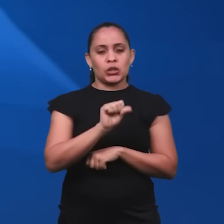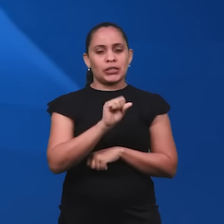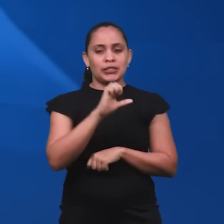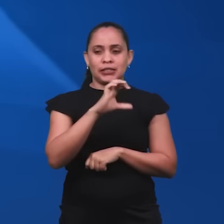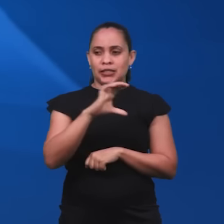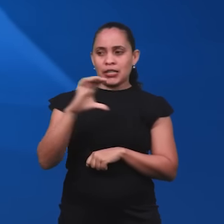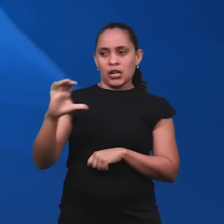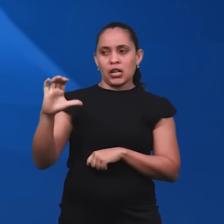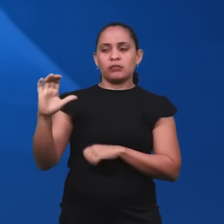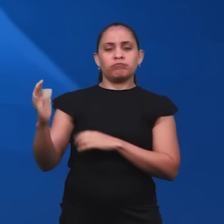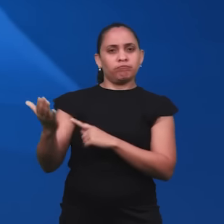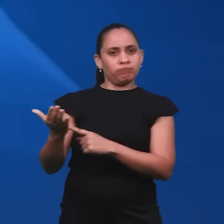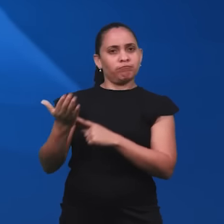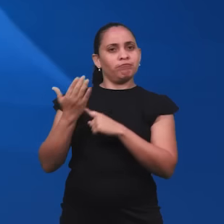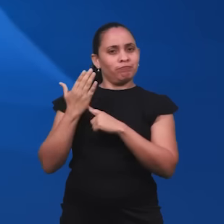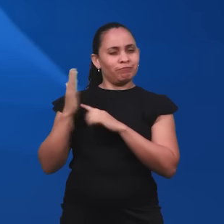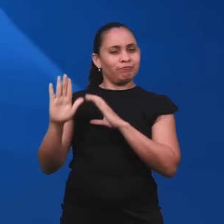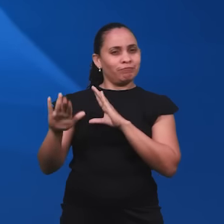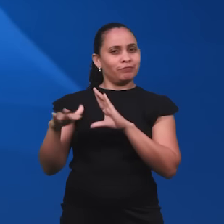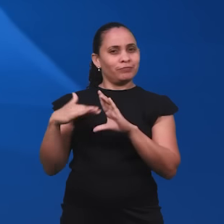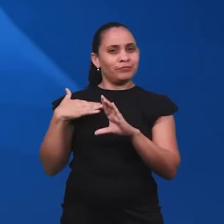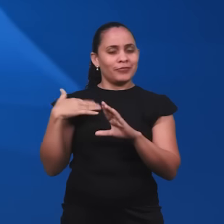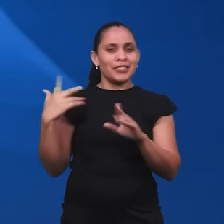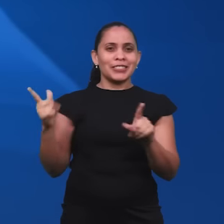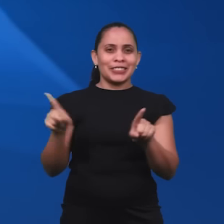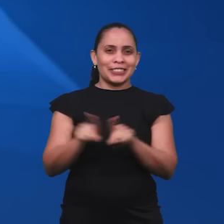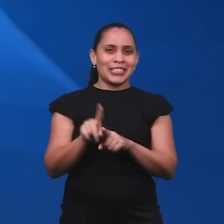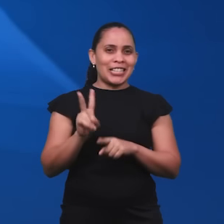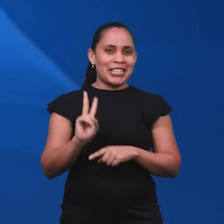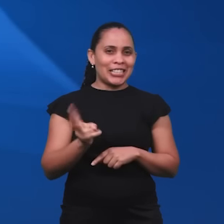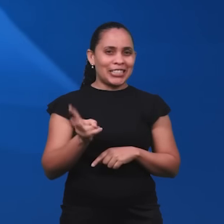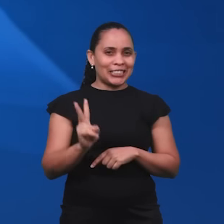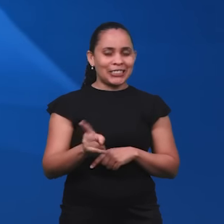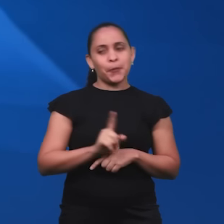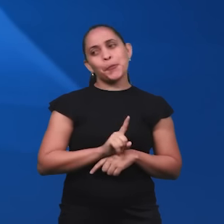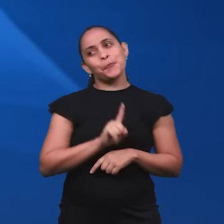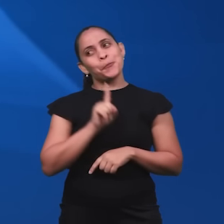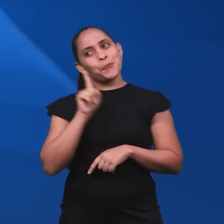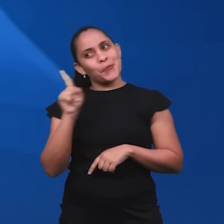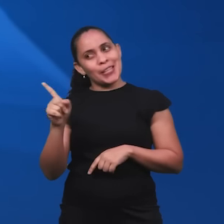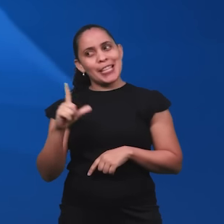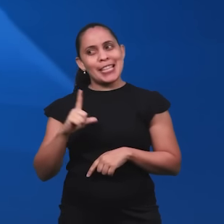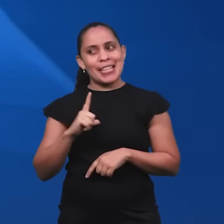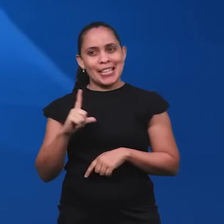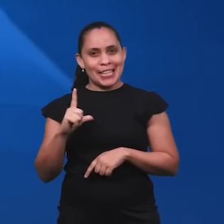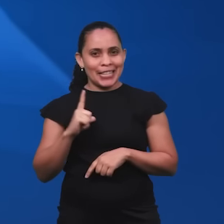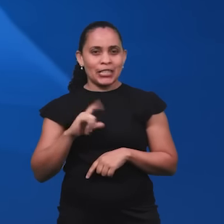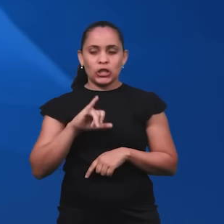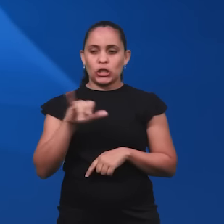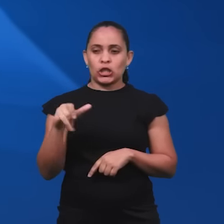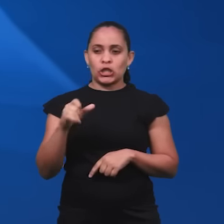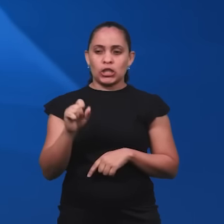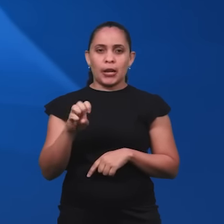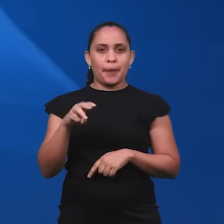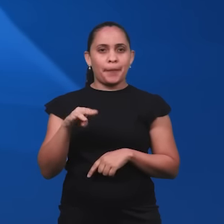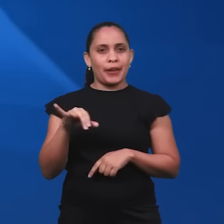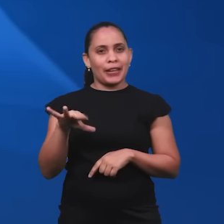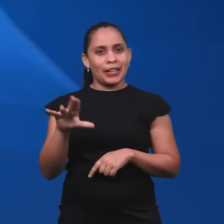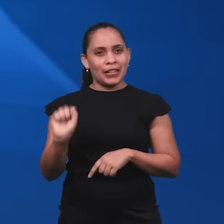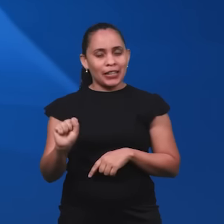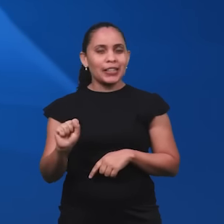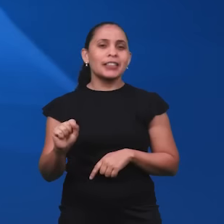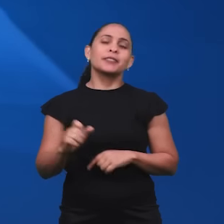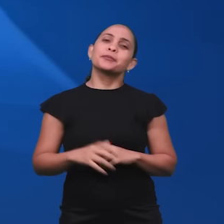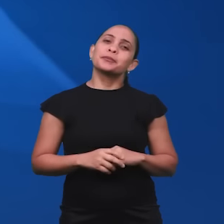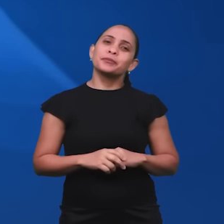grande colaborador da Escola Bíblica Dominical. Ele é de nacionalidade jamaicana, né?